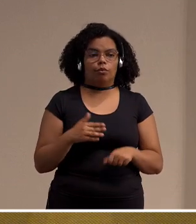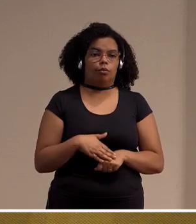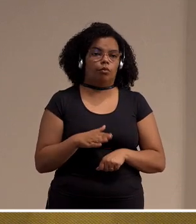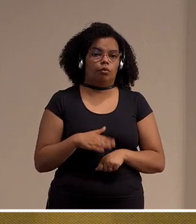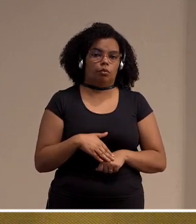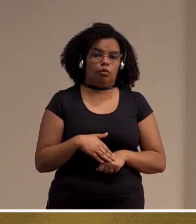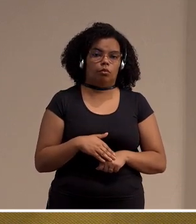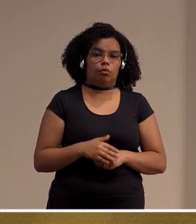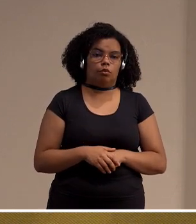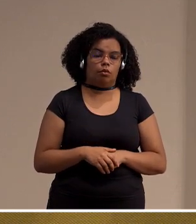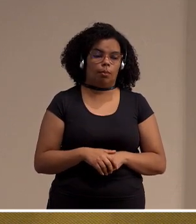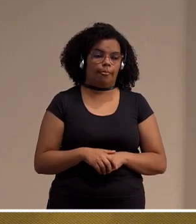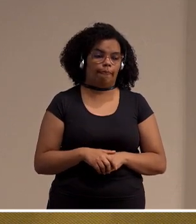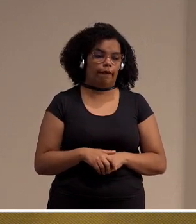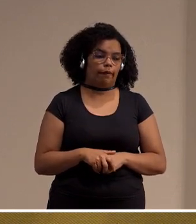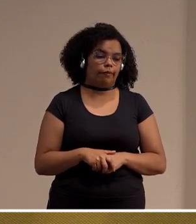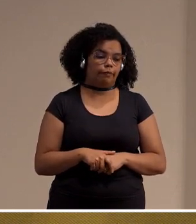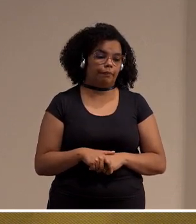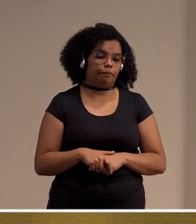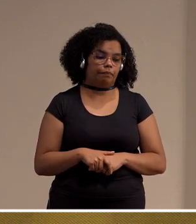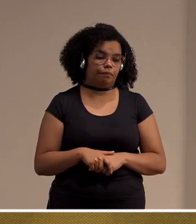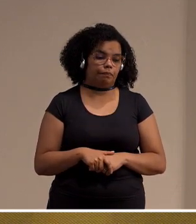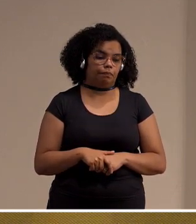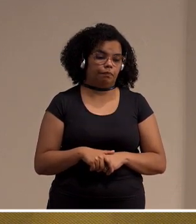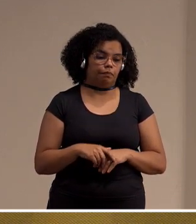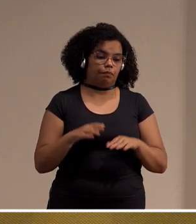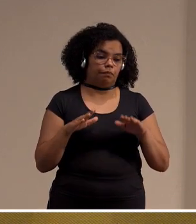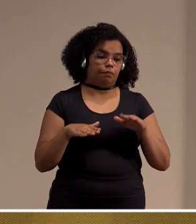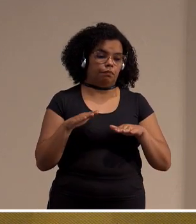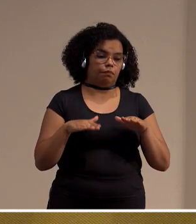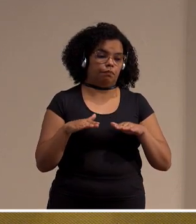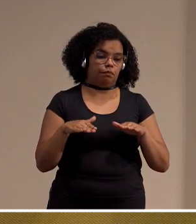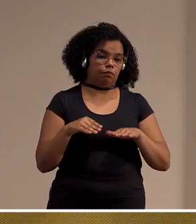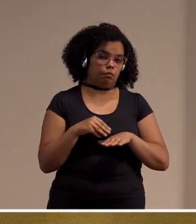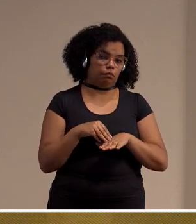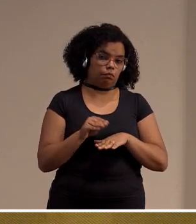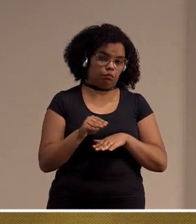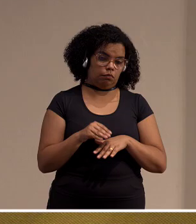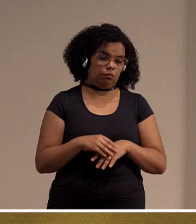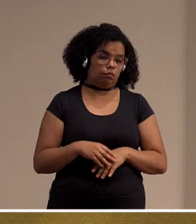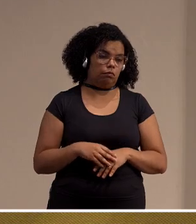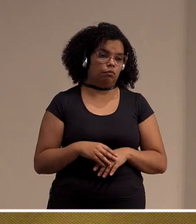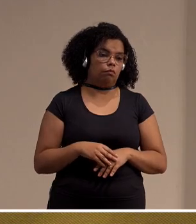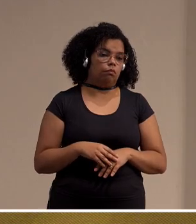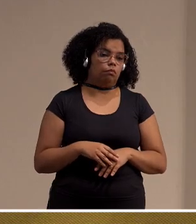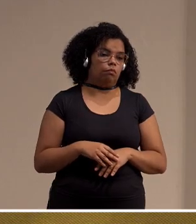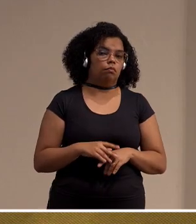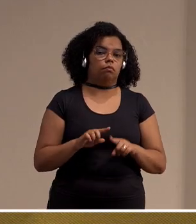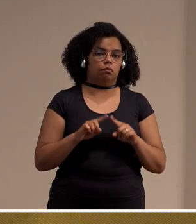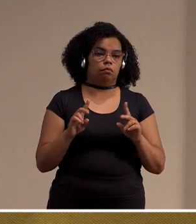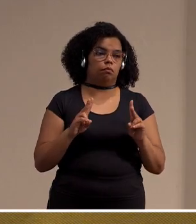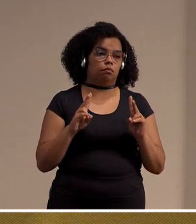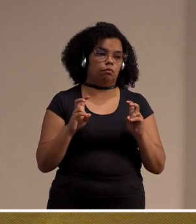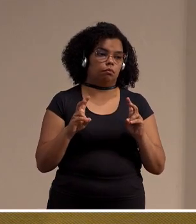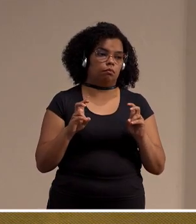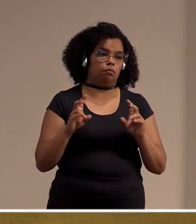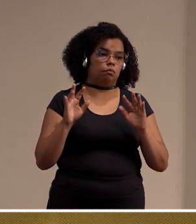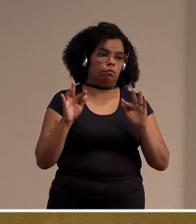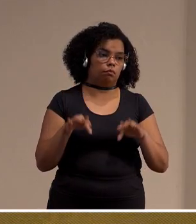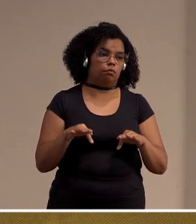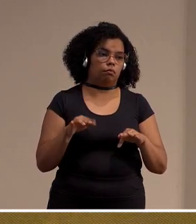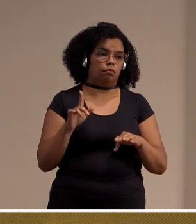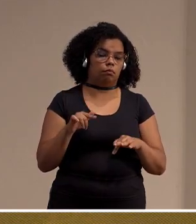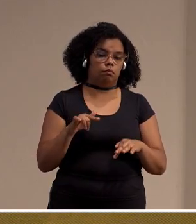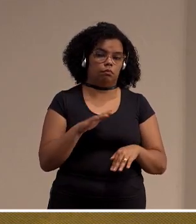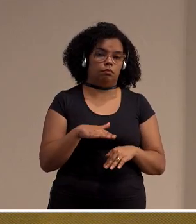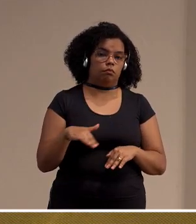un poquinho spoiler esto, que o tema que aparece al final es una infancia que no puede ser